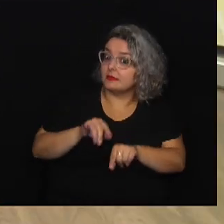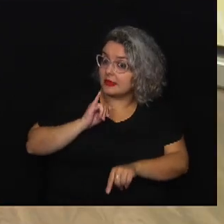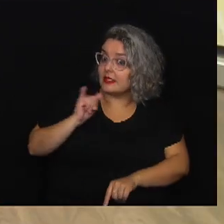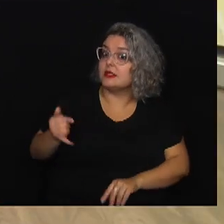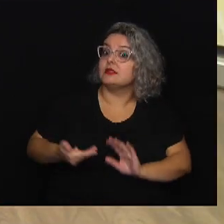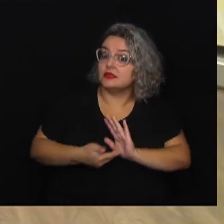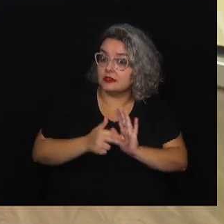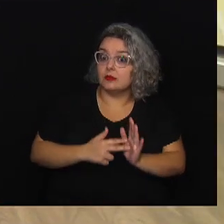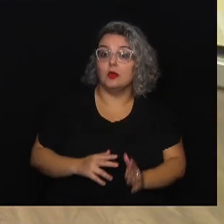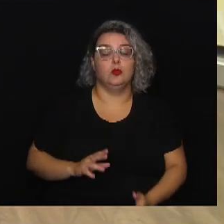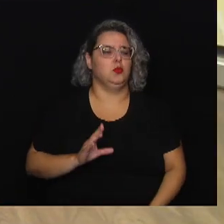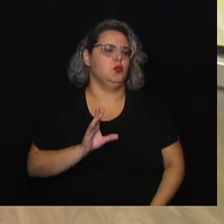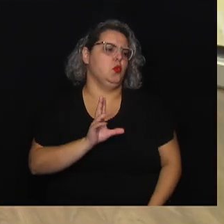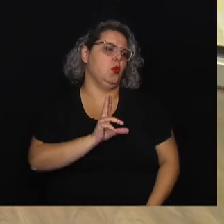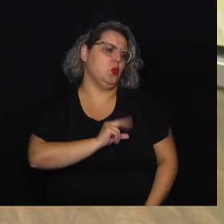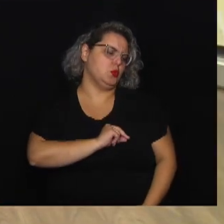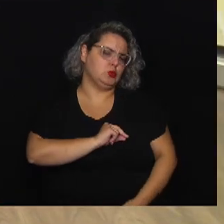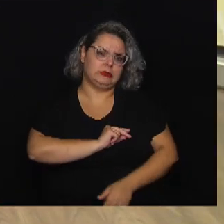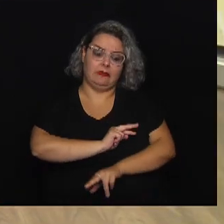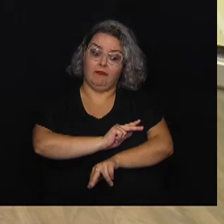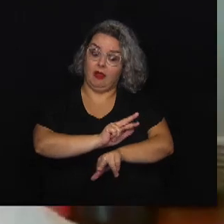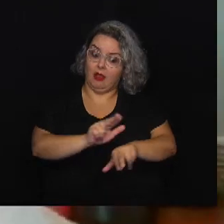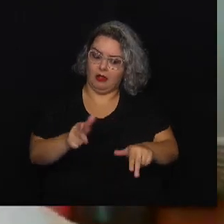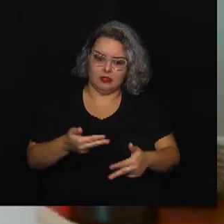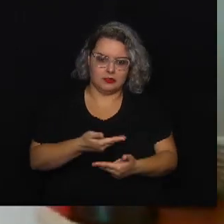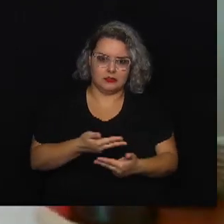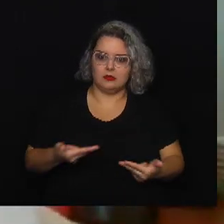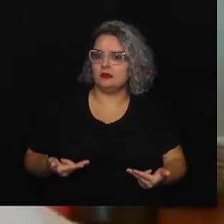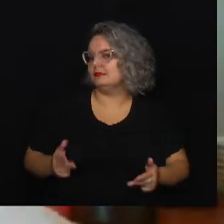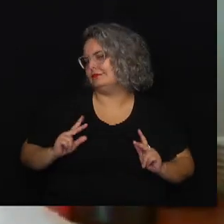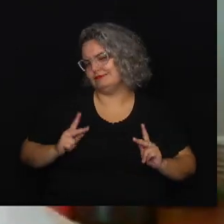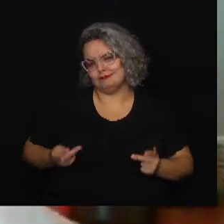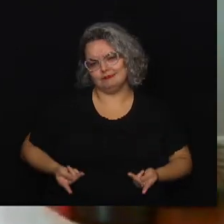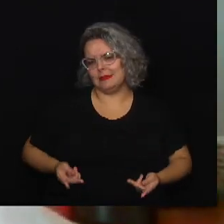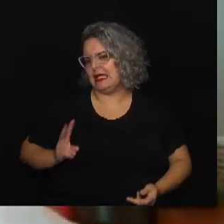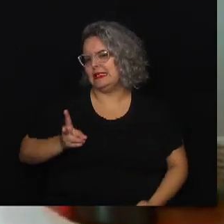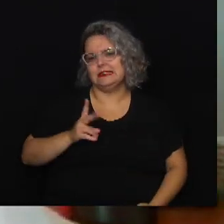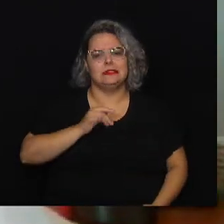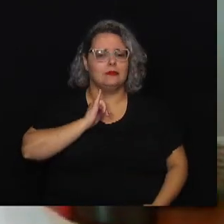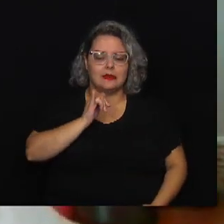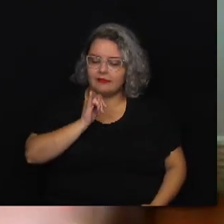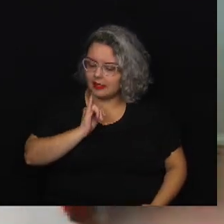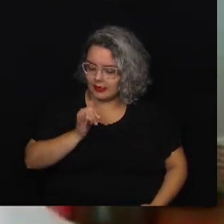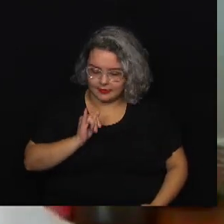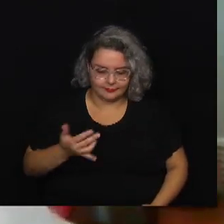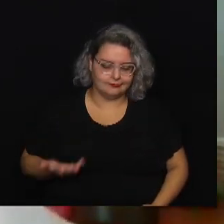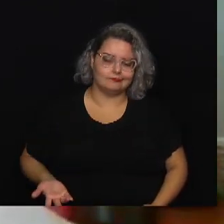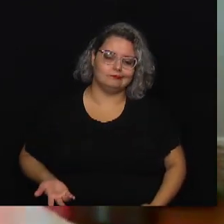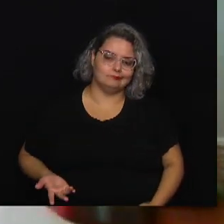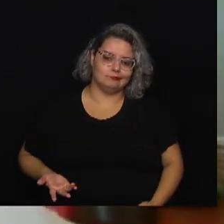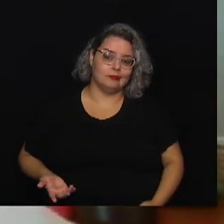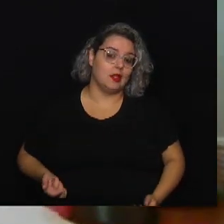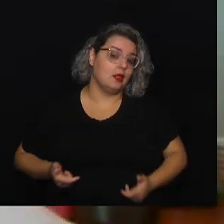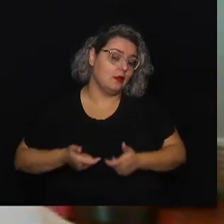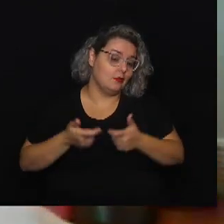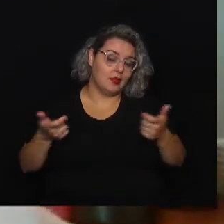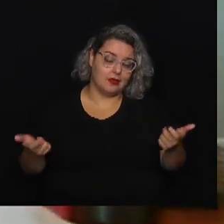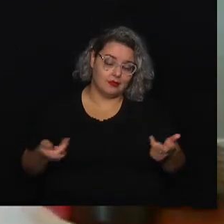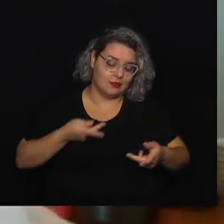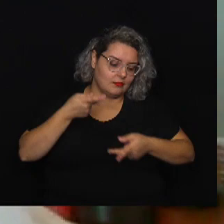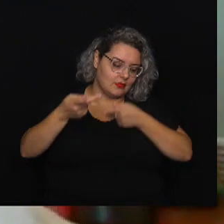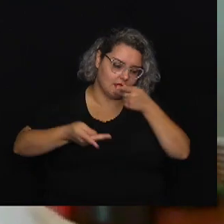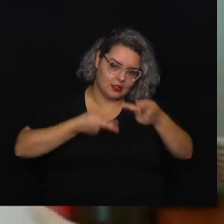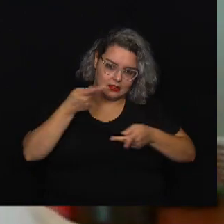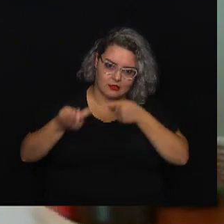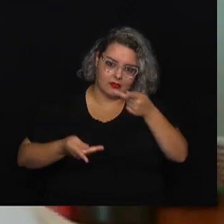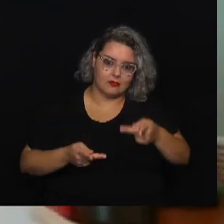né? Muito. As crianças, né, o ser humano está sempre dizendo. A maioria fala, mas alguns dão outro